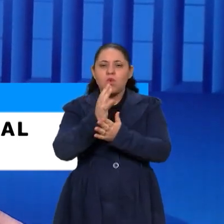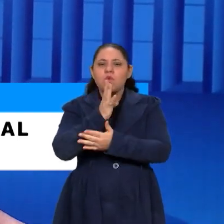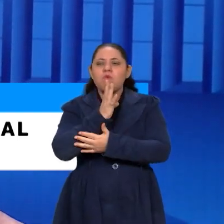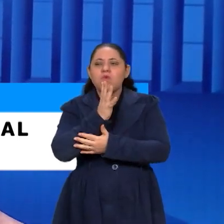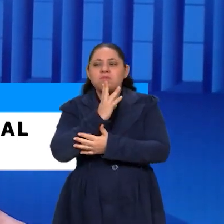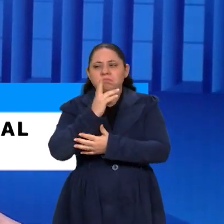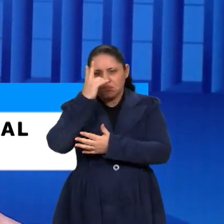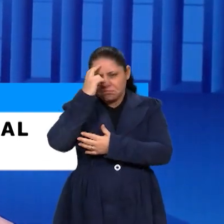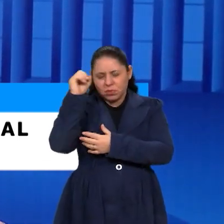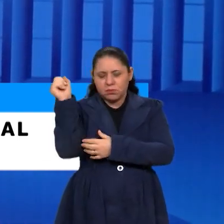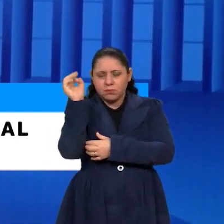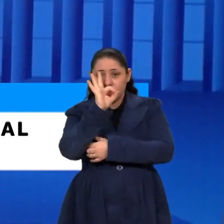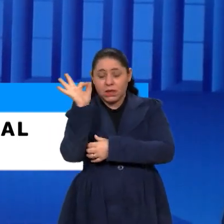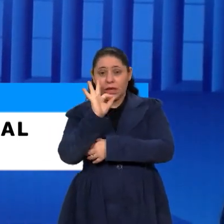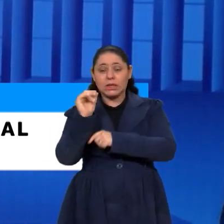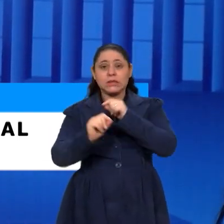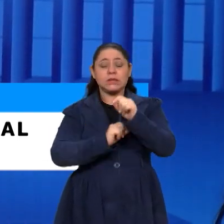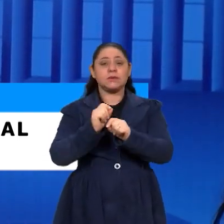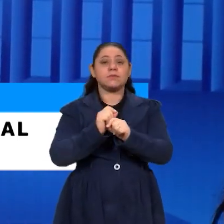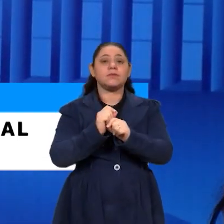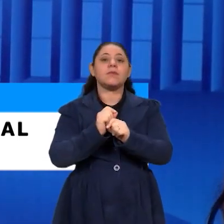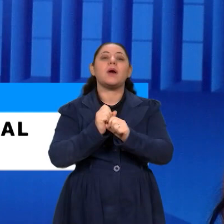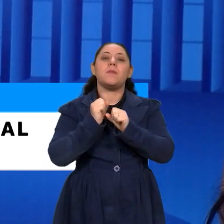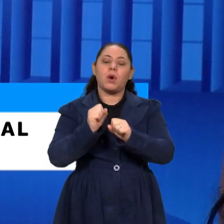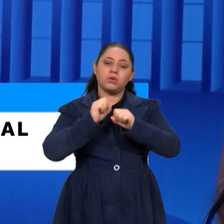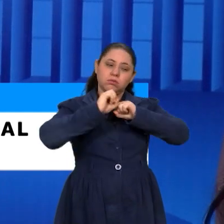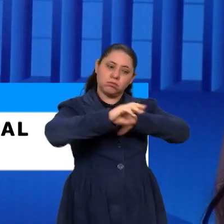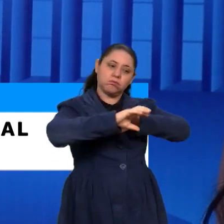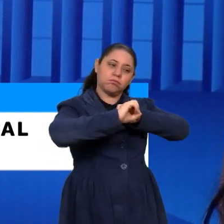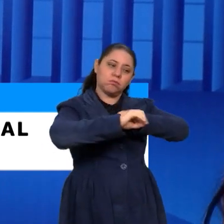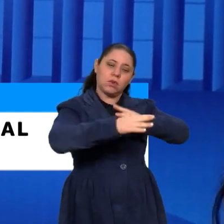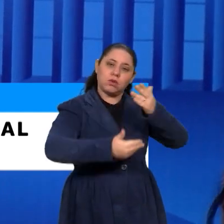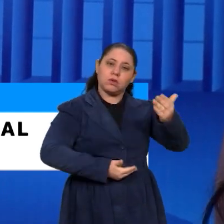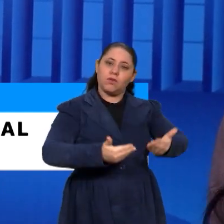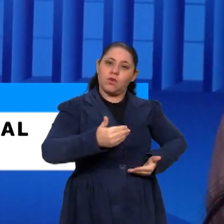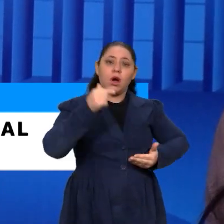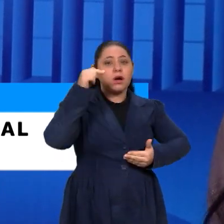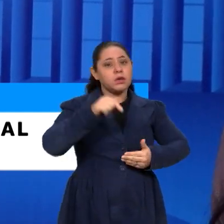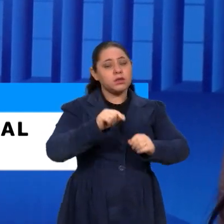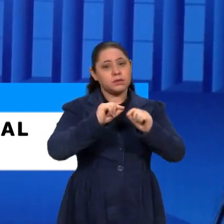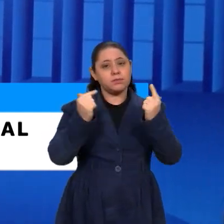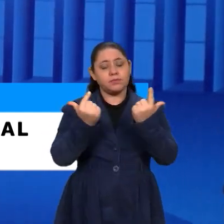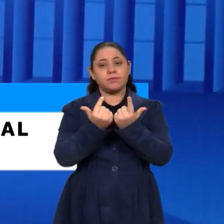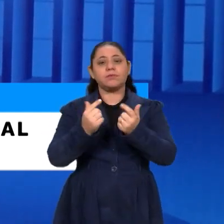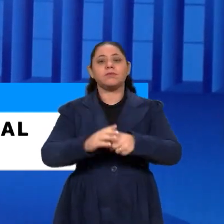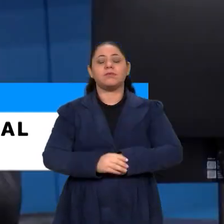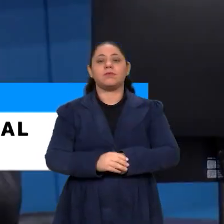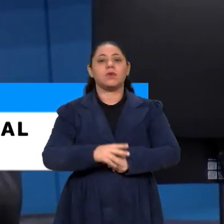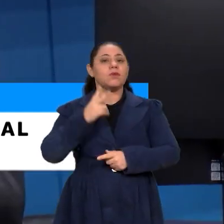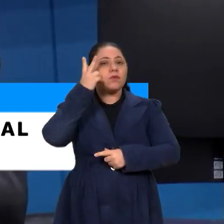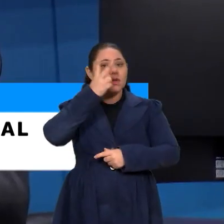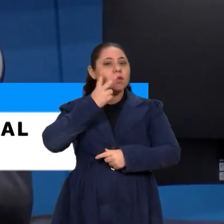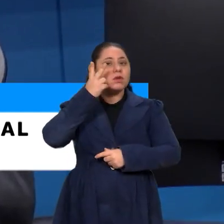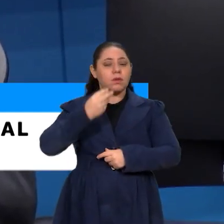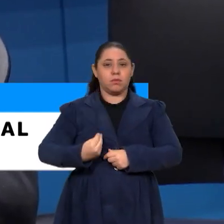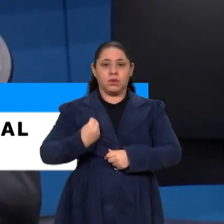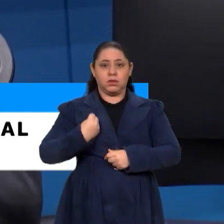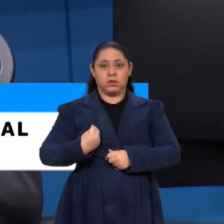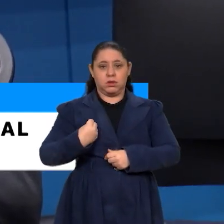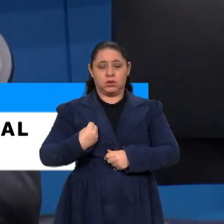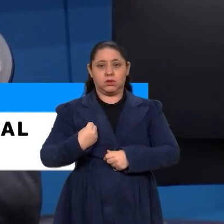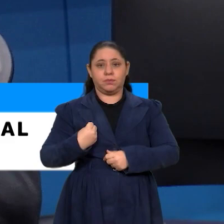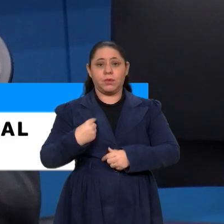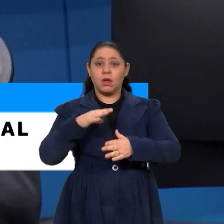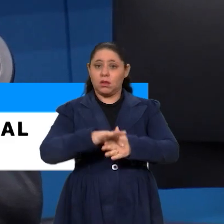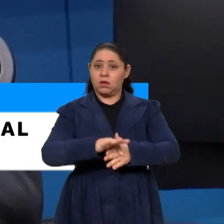e a expertise dele e que possa ser repassada aos nossos servidores aqui da casa. Vereadores